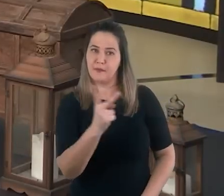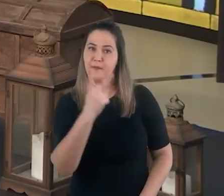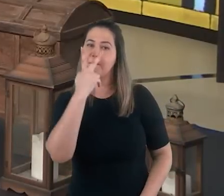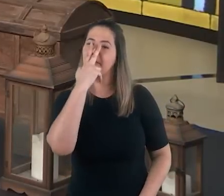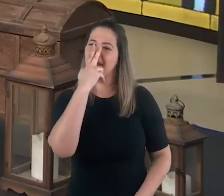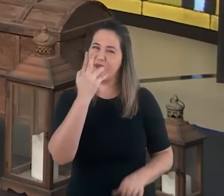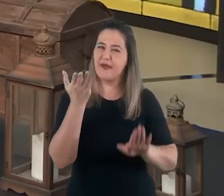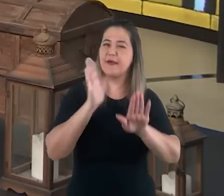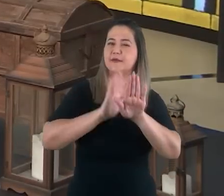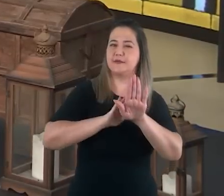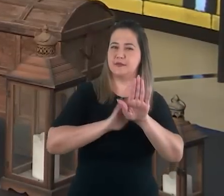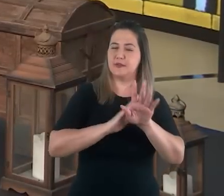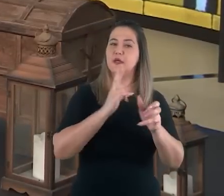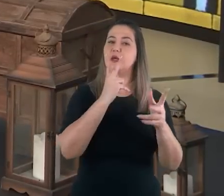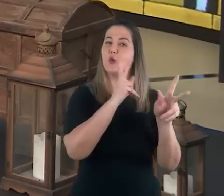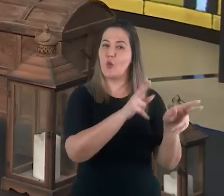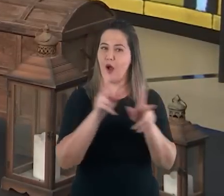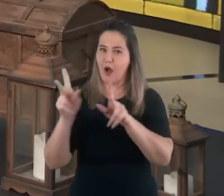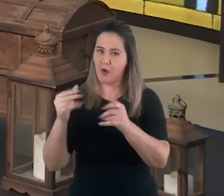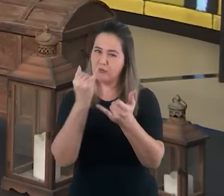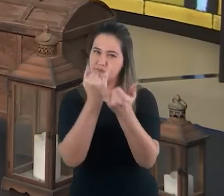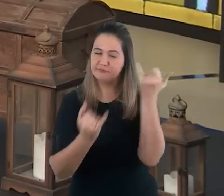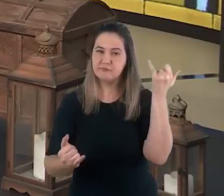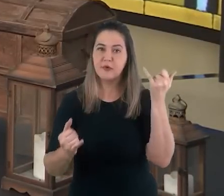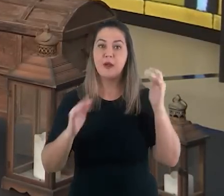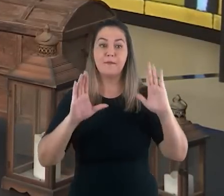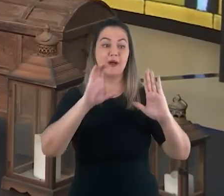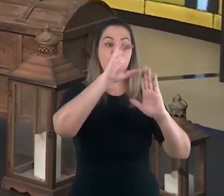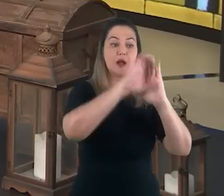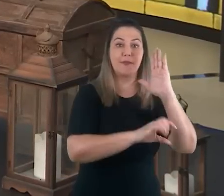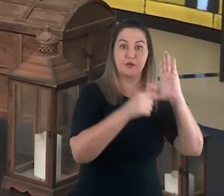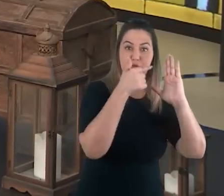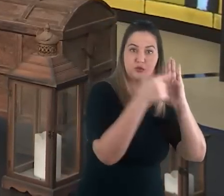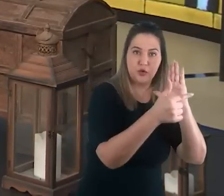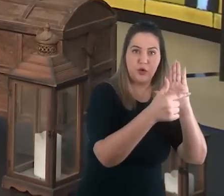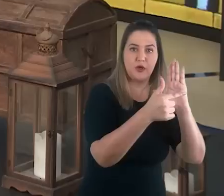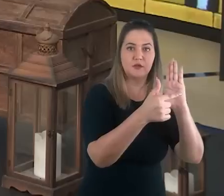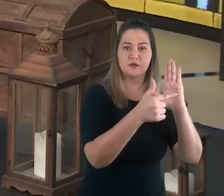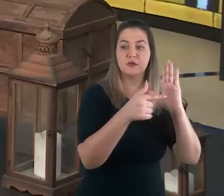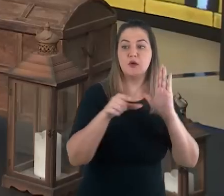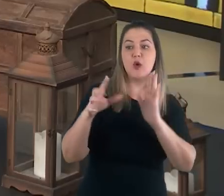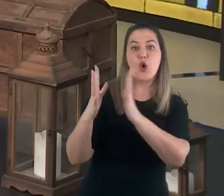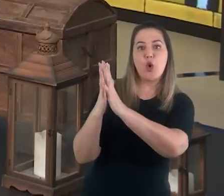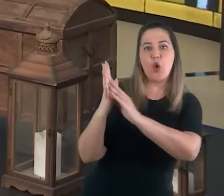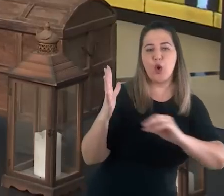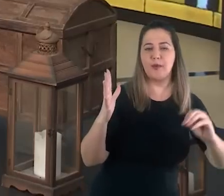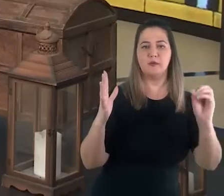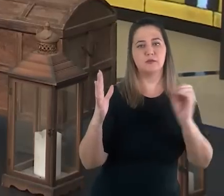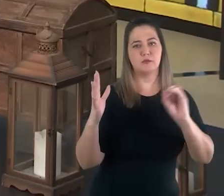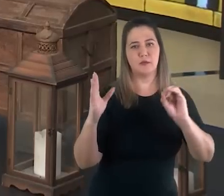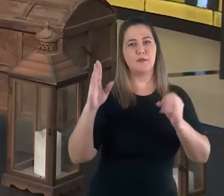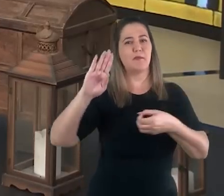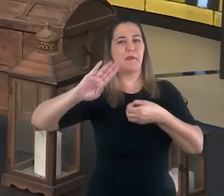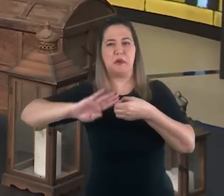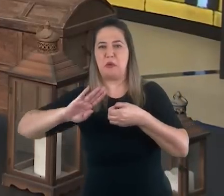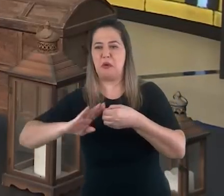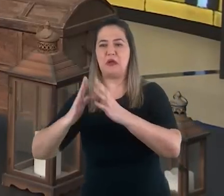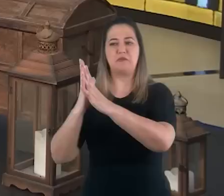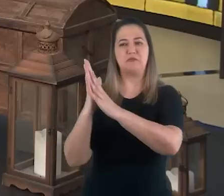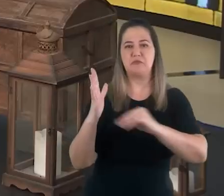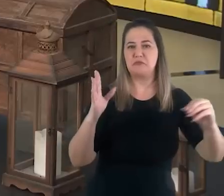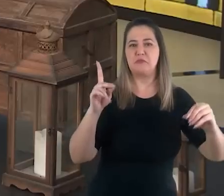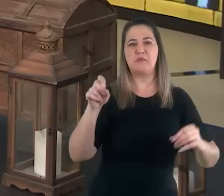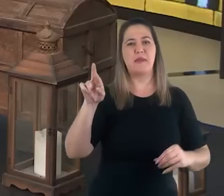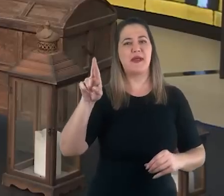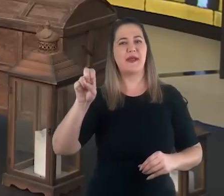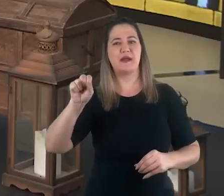comum, o capítulo 2 de Daniel não dependeu nem de fontes babilônicas, nem de fontes persas, nem de fontes gregas, tá